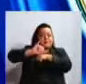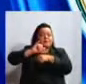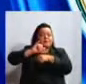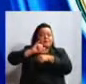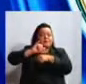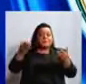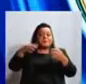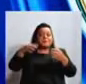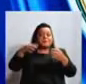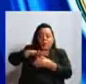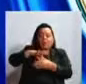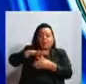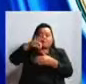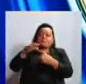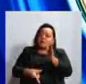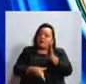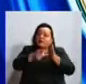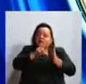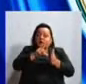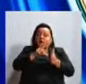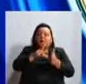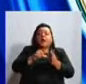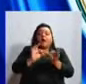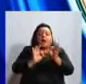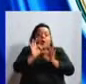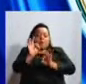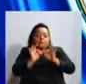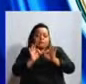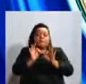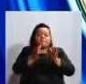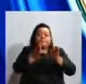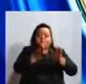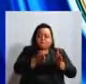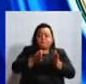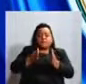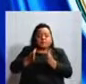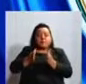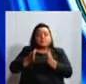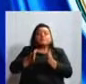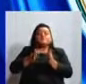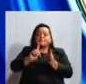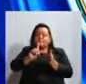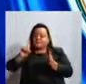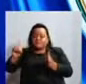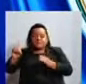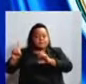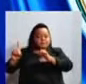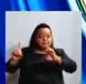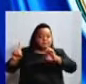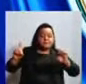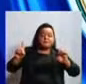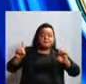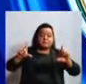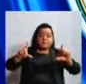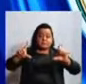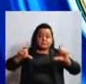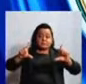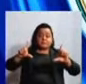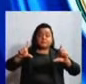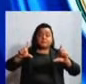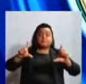previamente, a ordem de disposição dos candidatos para o debate de hoje, da esquerda para a direita da sua tela, ficou assim.